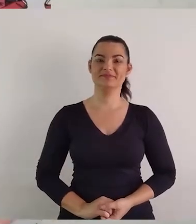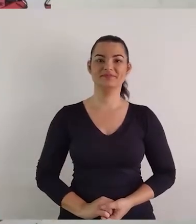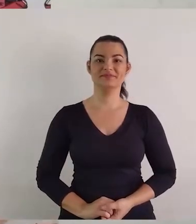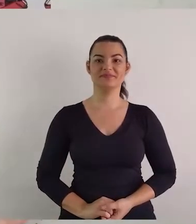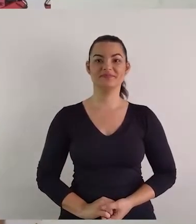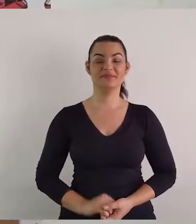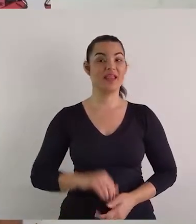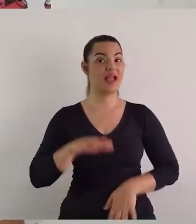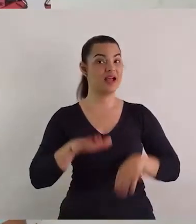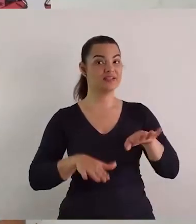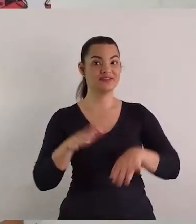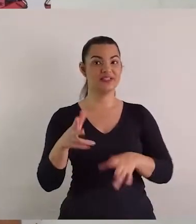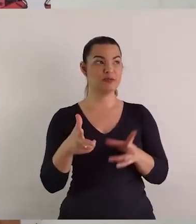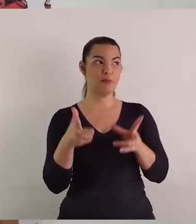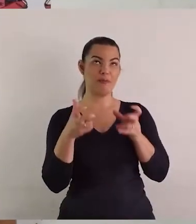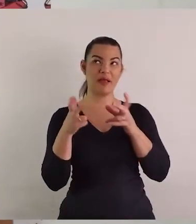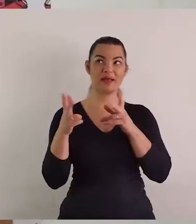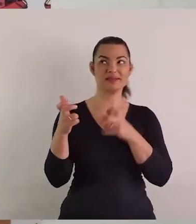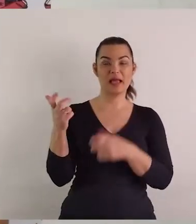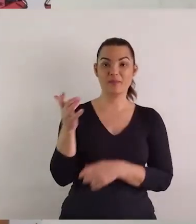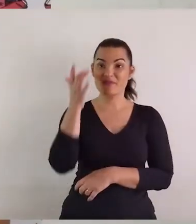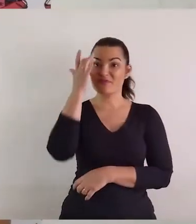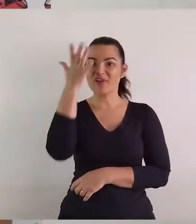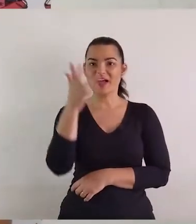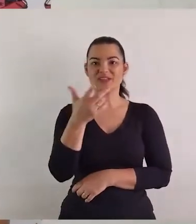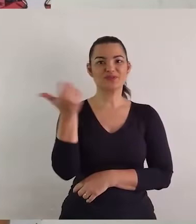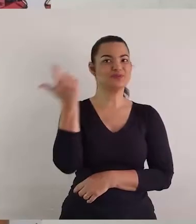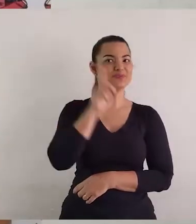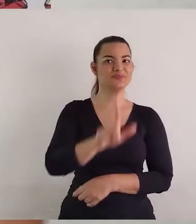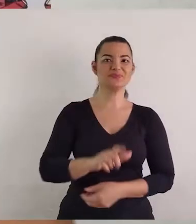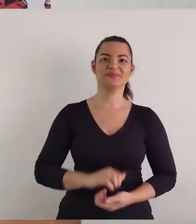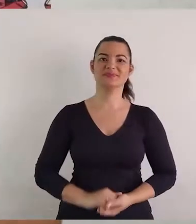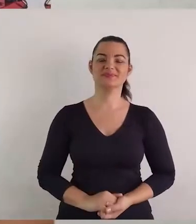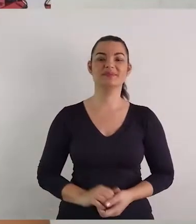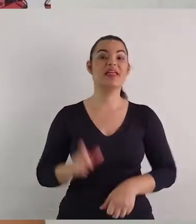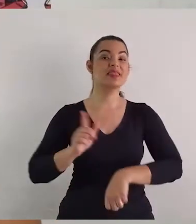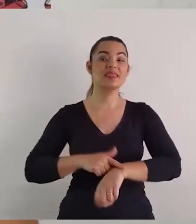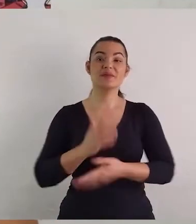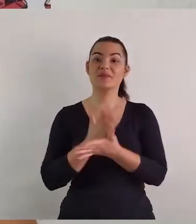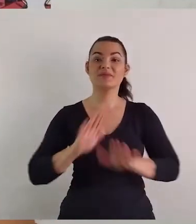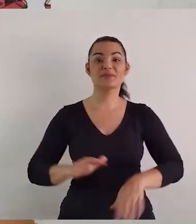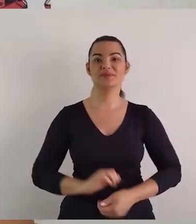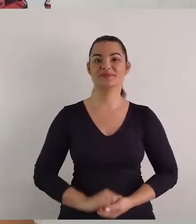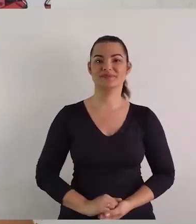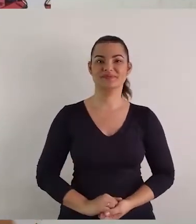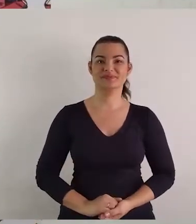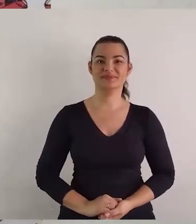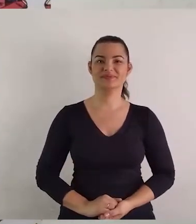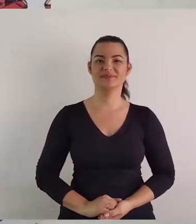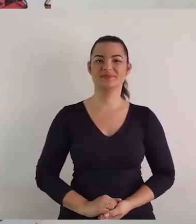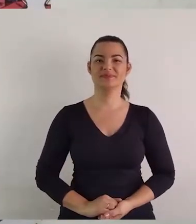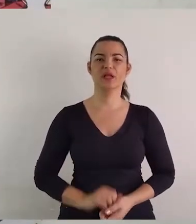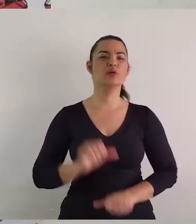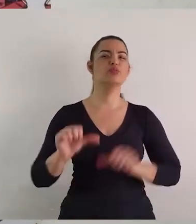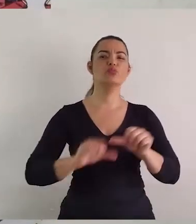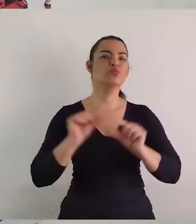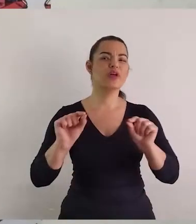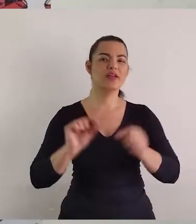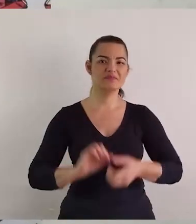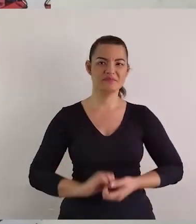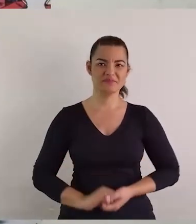Nós nem sempre conseguimos perceber com facilidade, viu? Acabou o seu tempo! O que